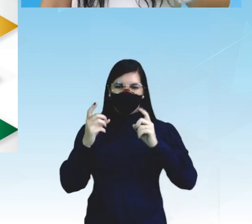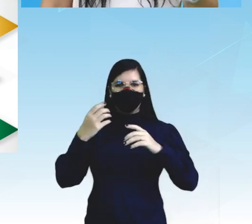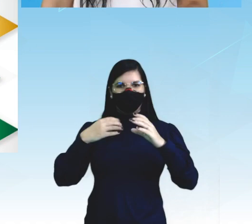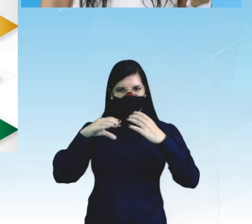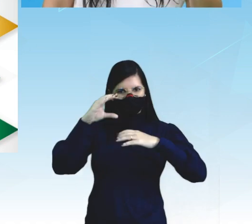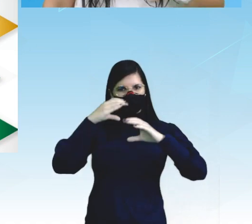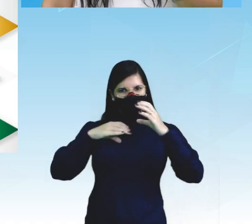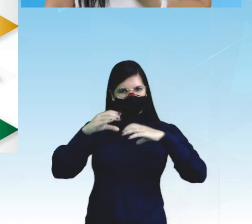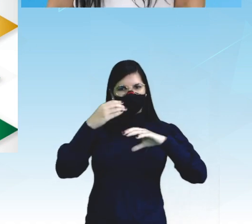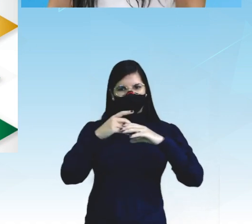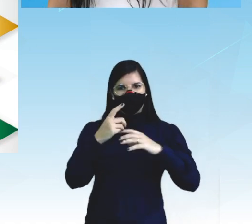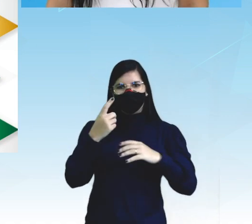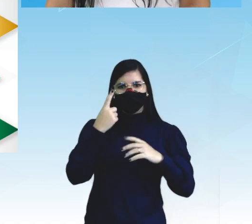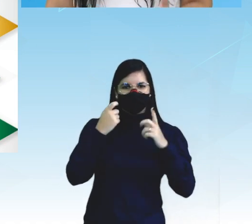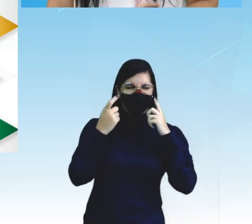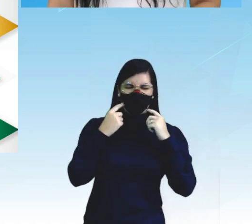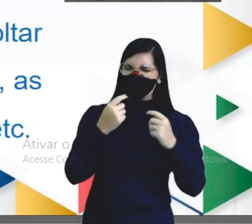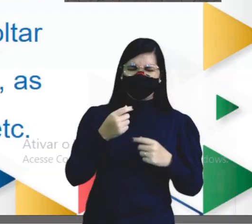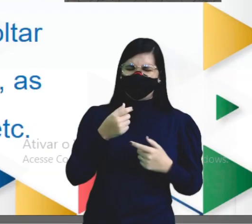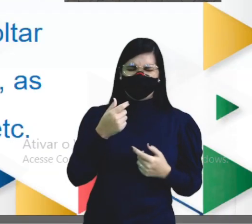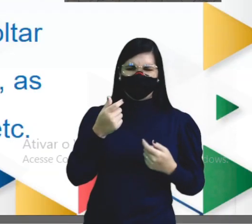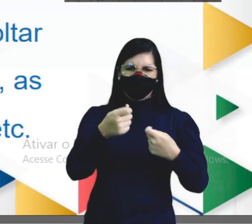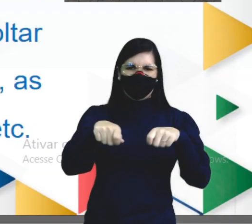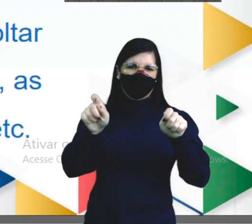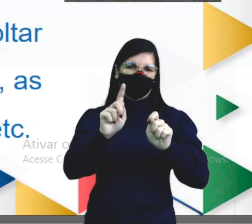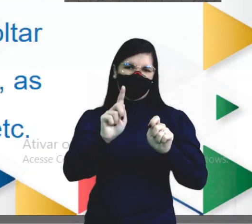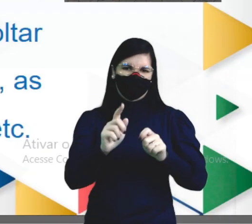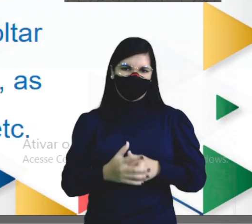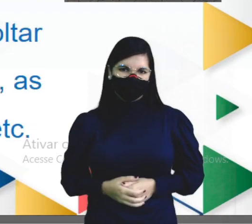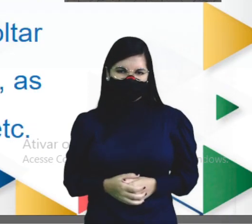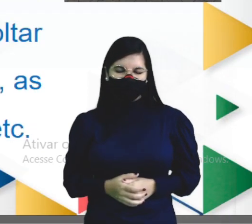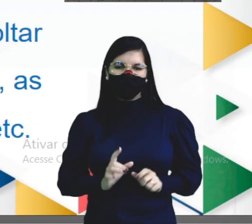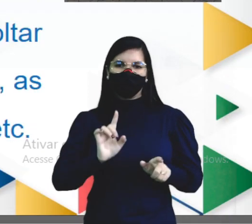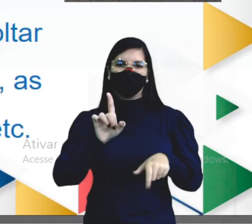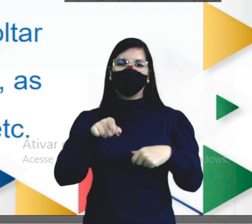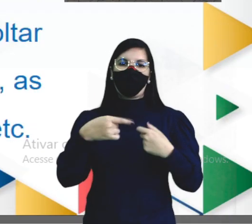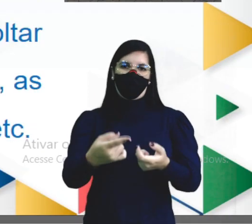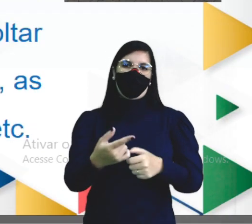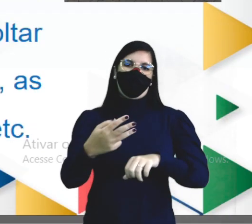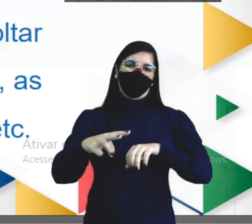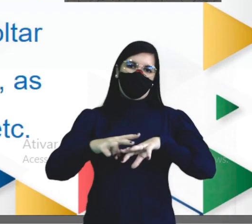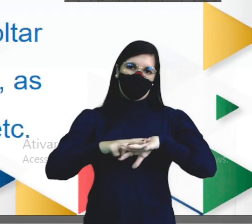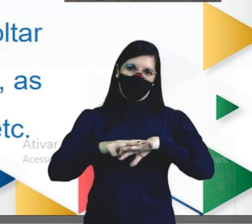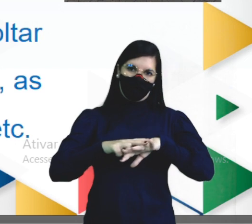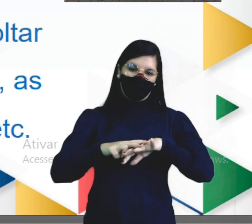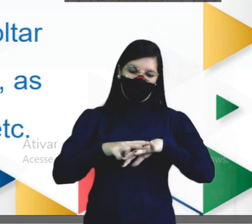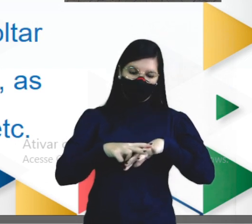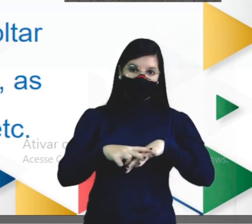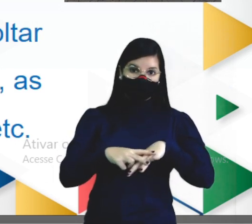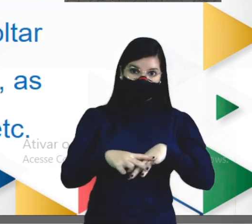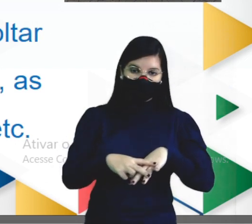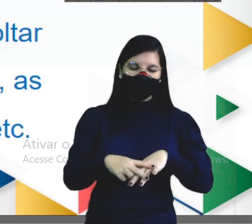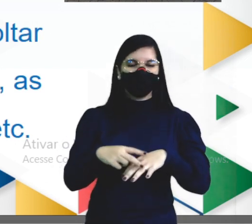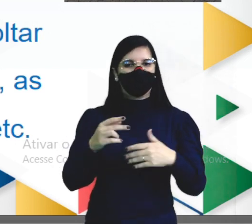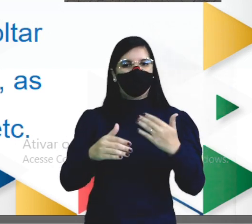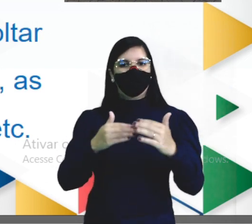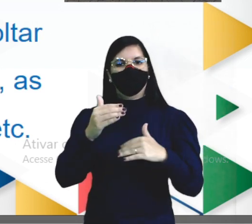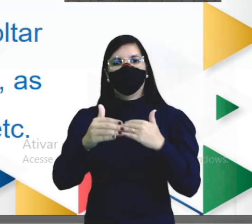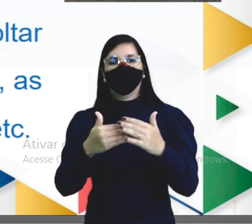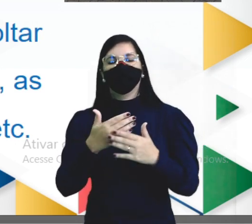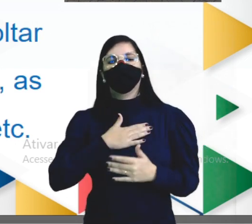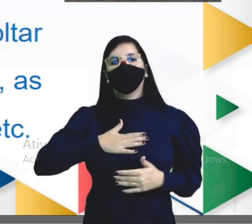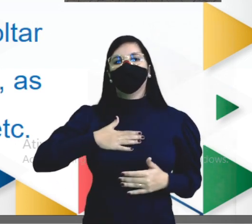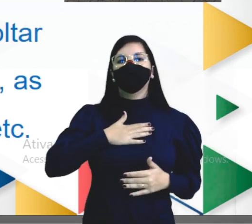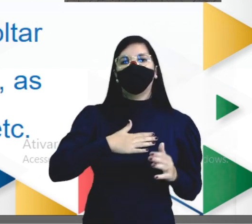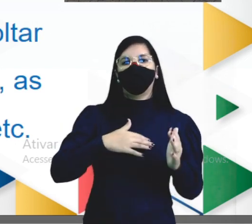música Não Adianta Chorar. Após ficar viúvo, em 1936, passou a desenvolver seu gosto